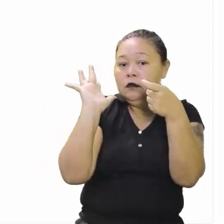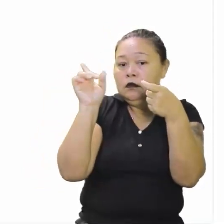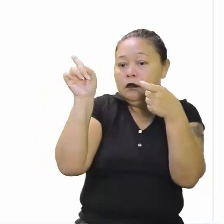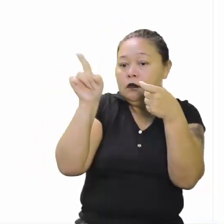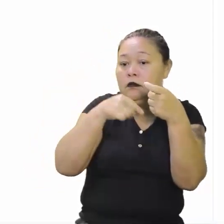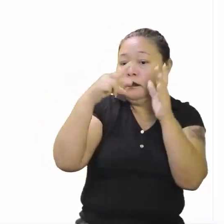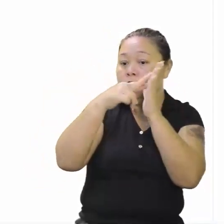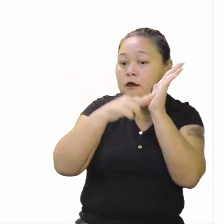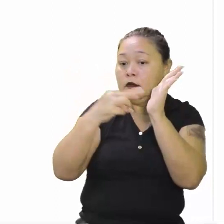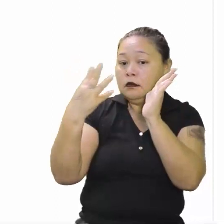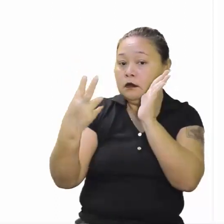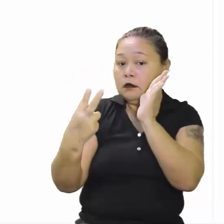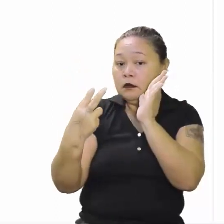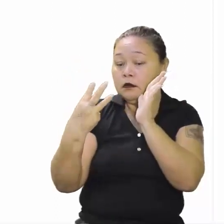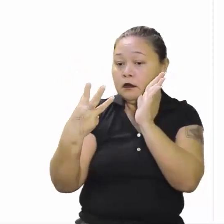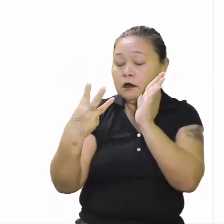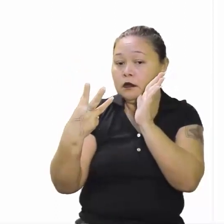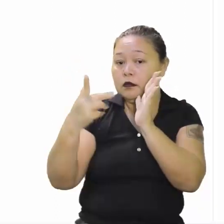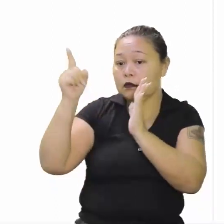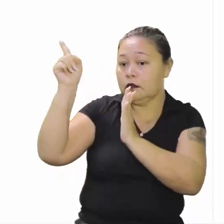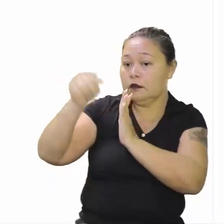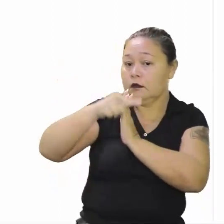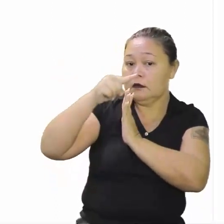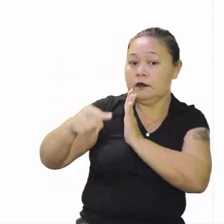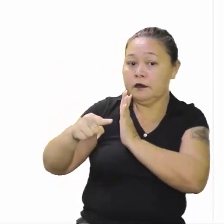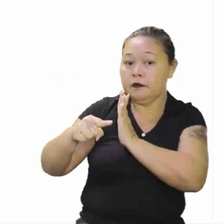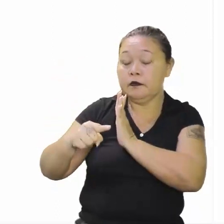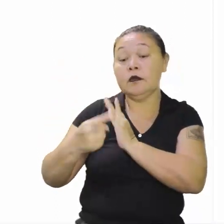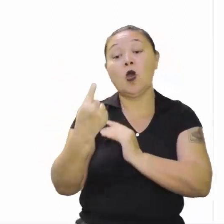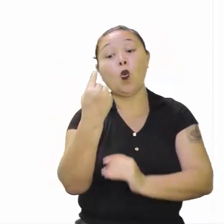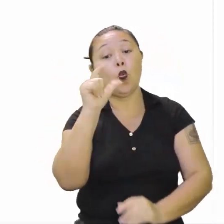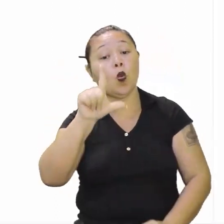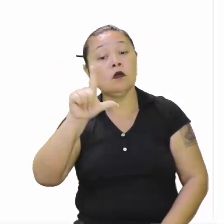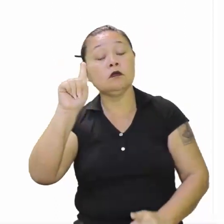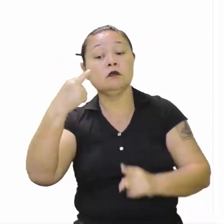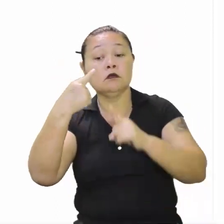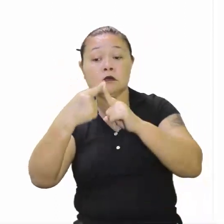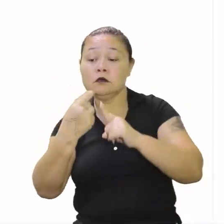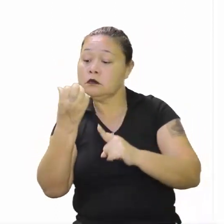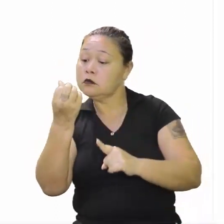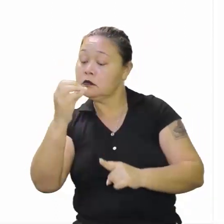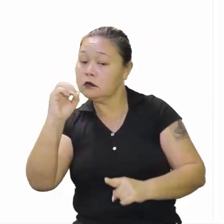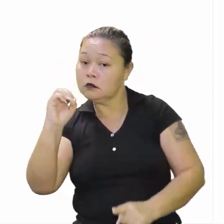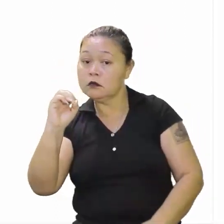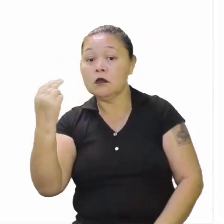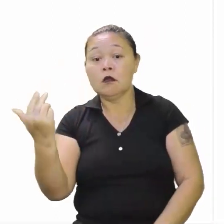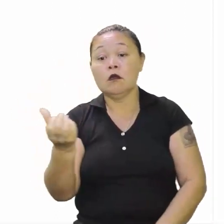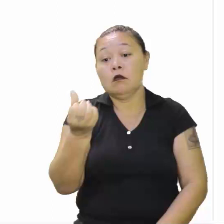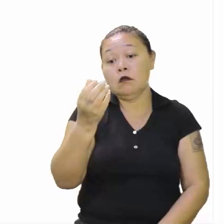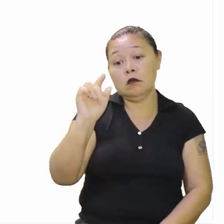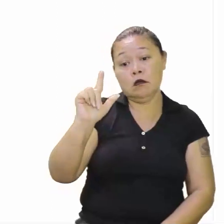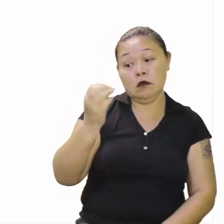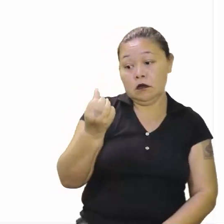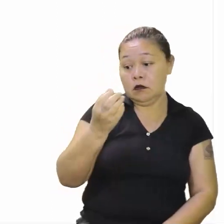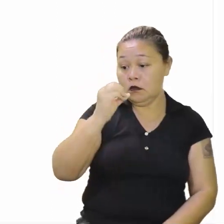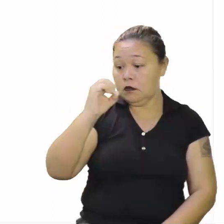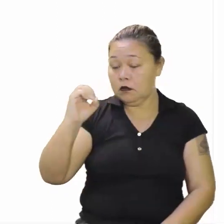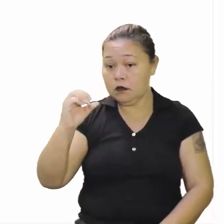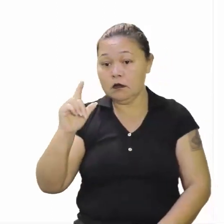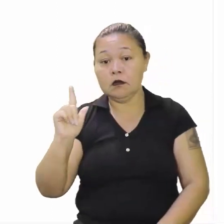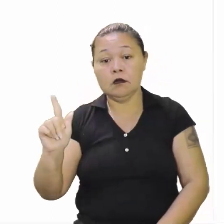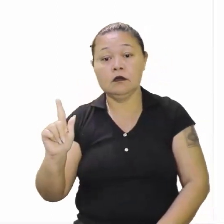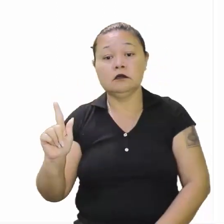3 em ação. 1 litro vezes 600 é igual a 600.